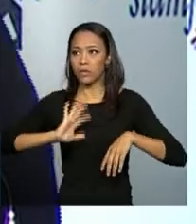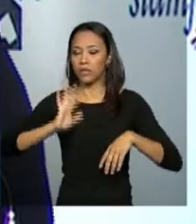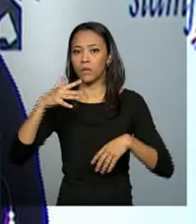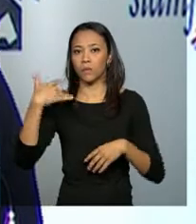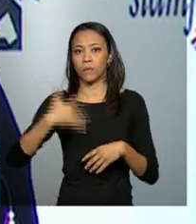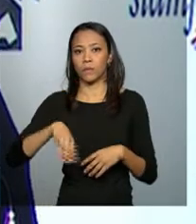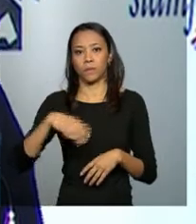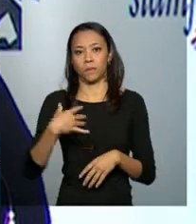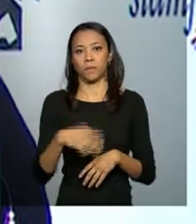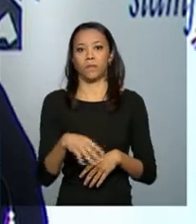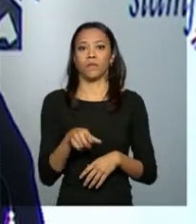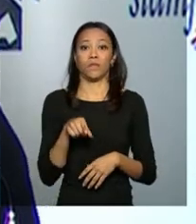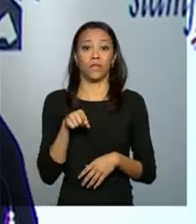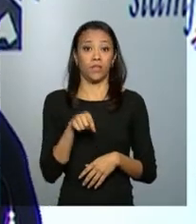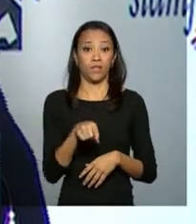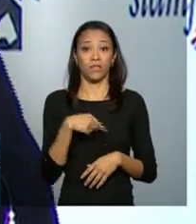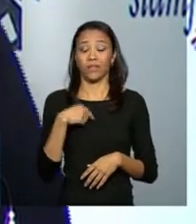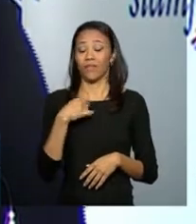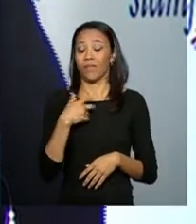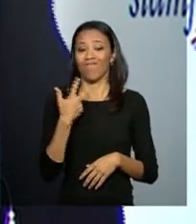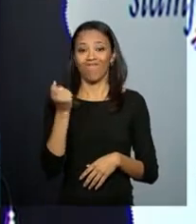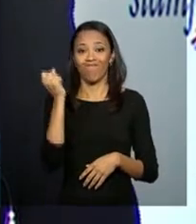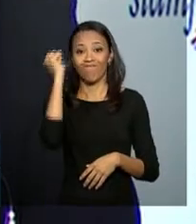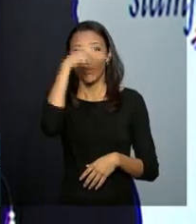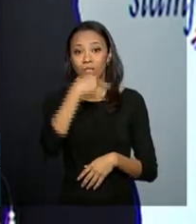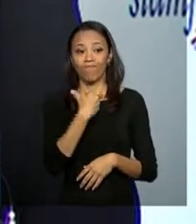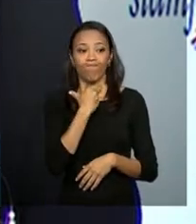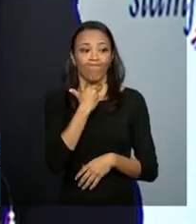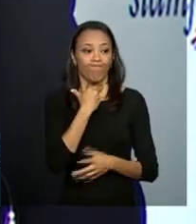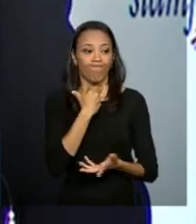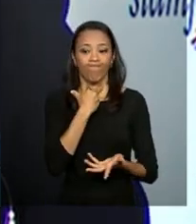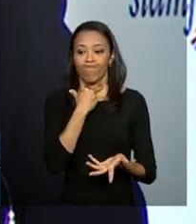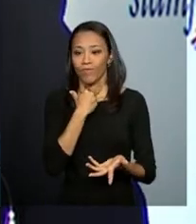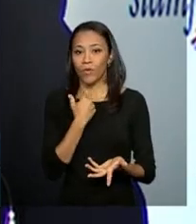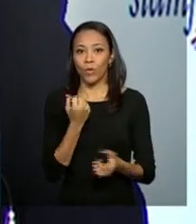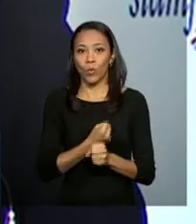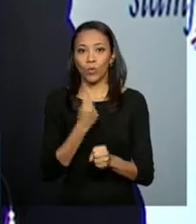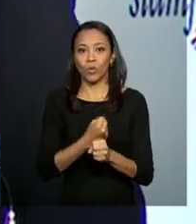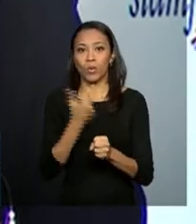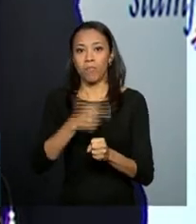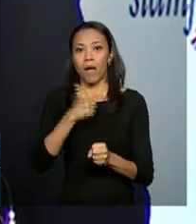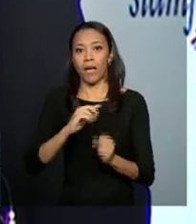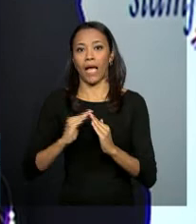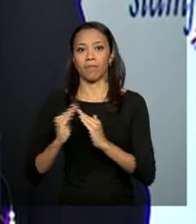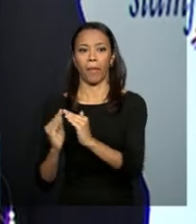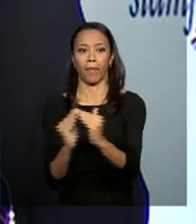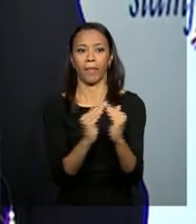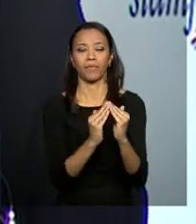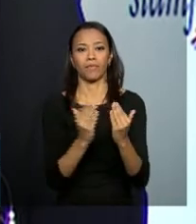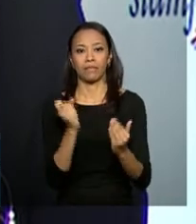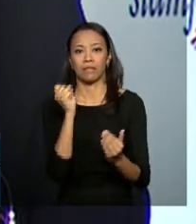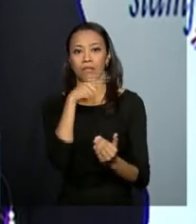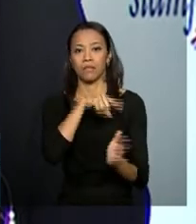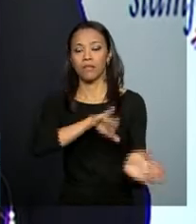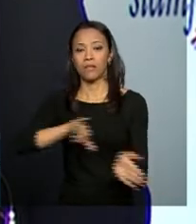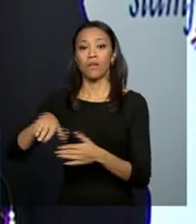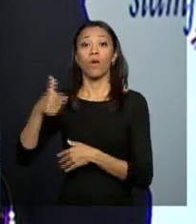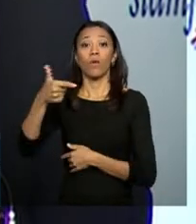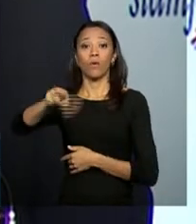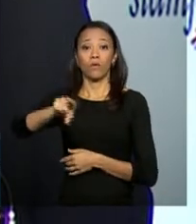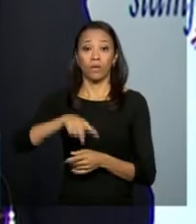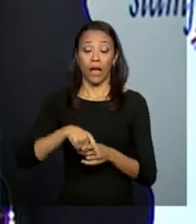num impedimento a um volume maior. acelerar